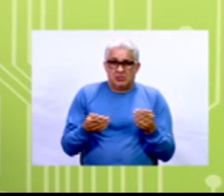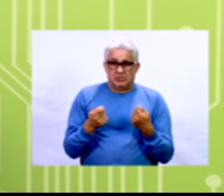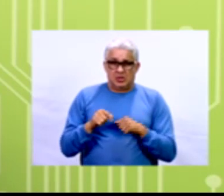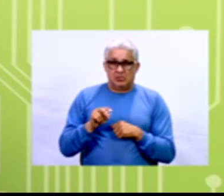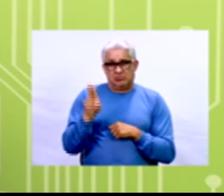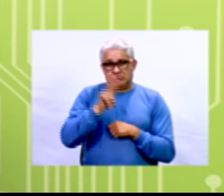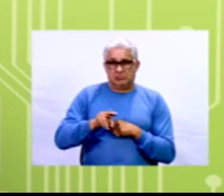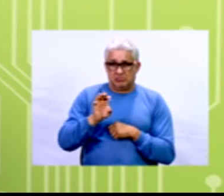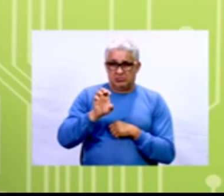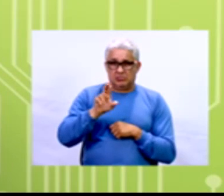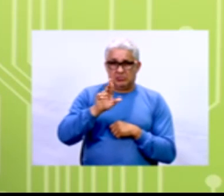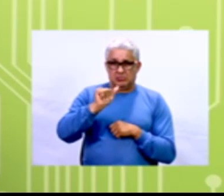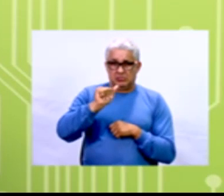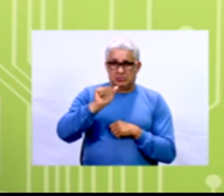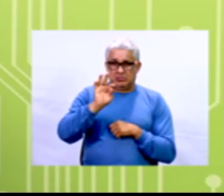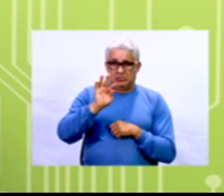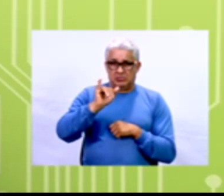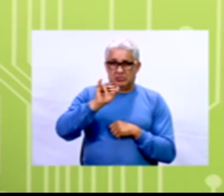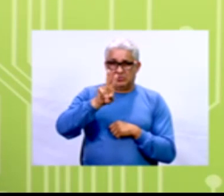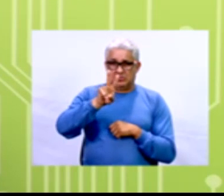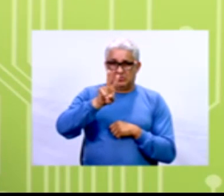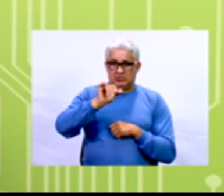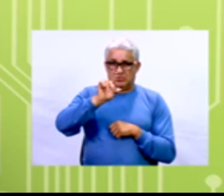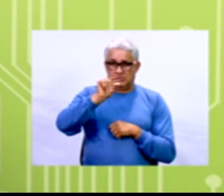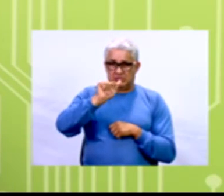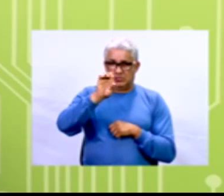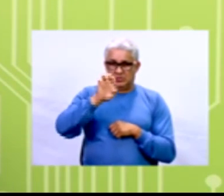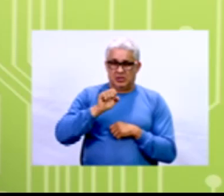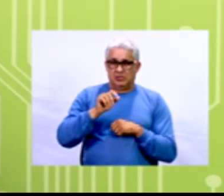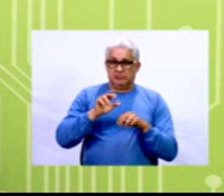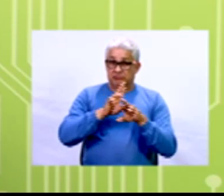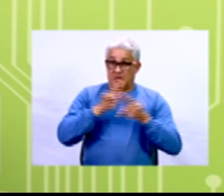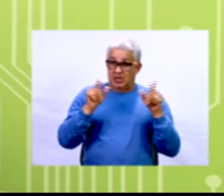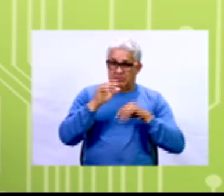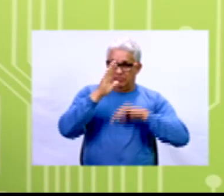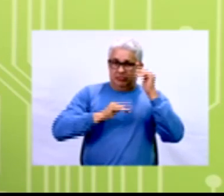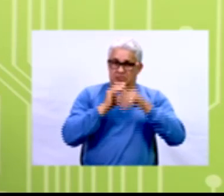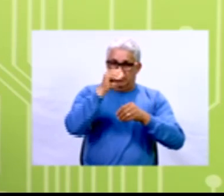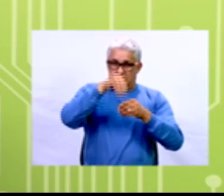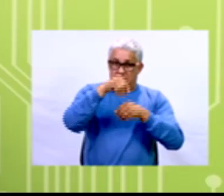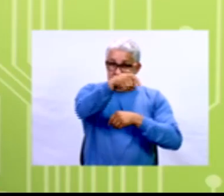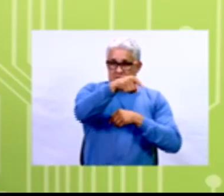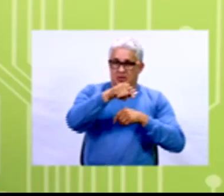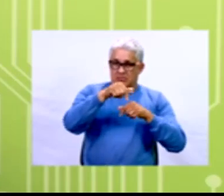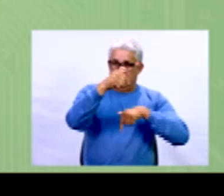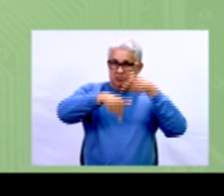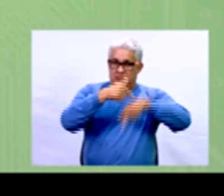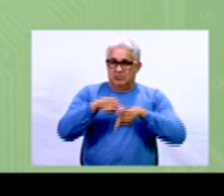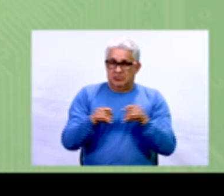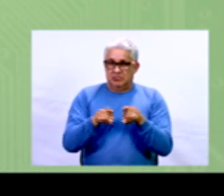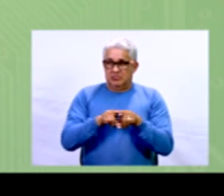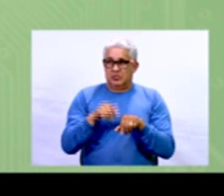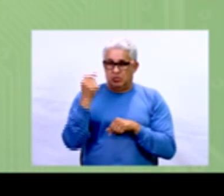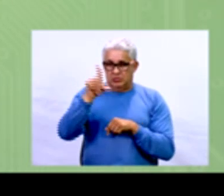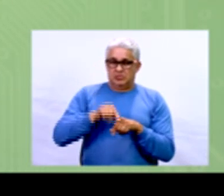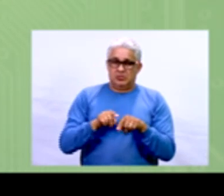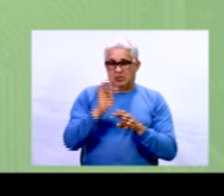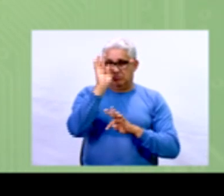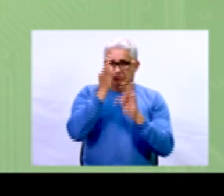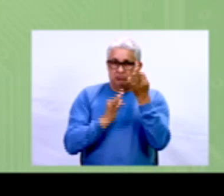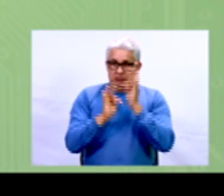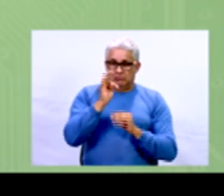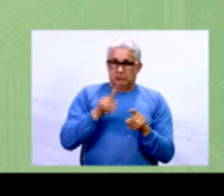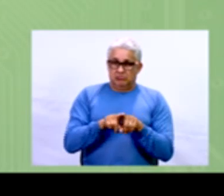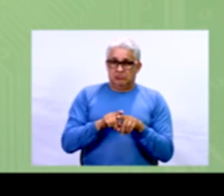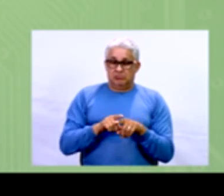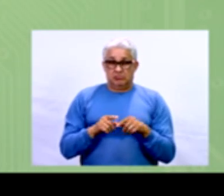criatividade. É isso que vai diferenciar um profissional no mercado. Outro requisito, como eu já falei, é a tecnologia,